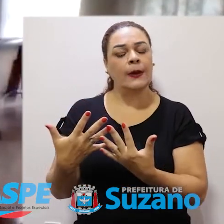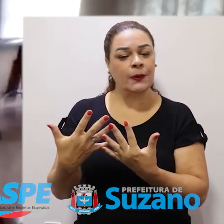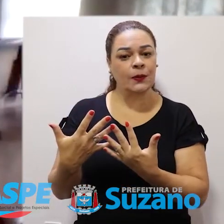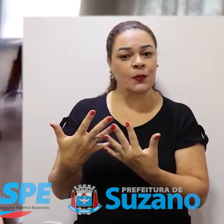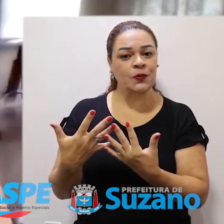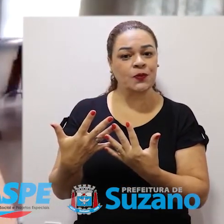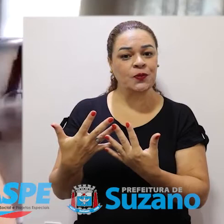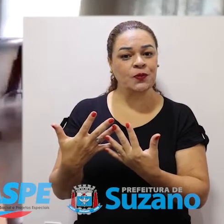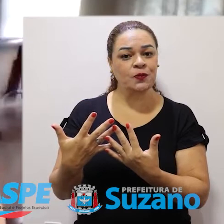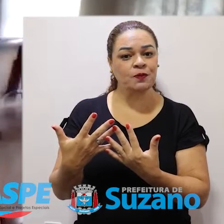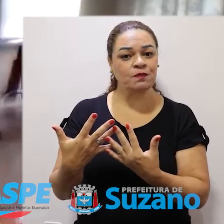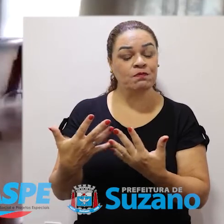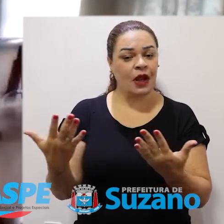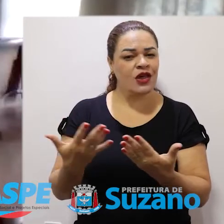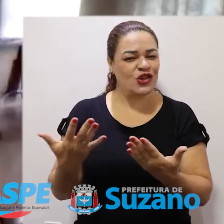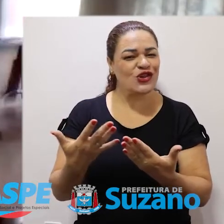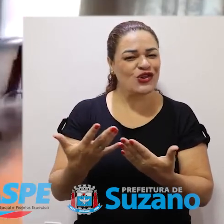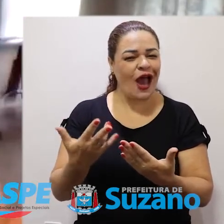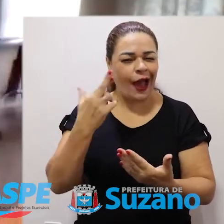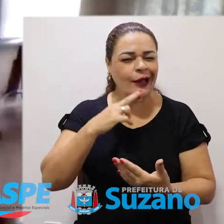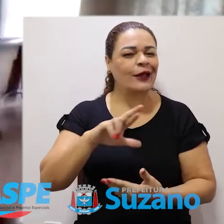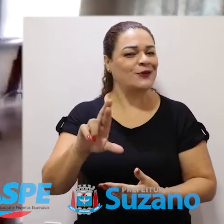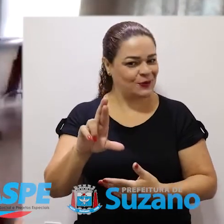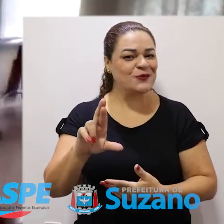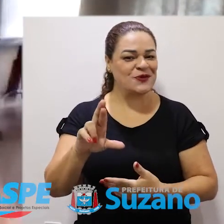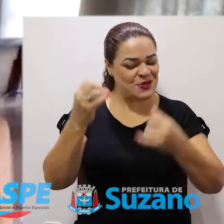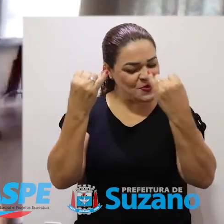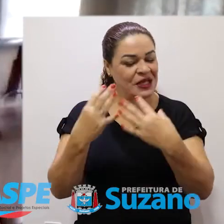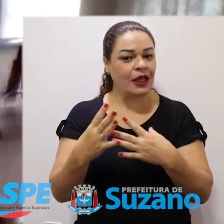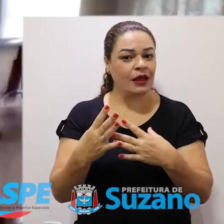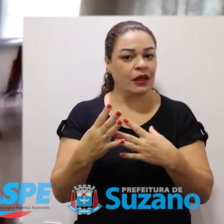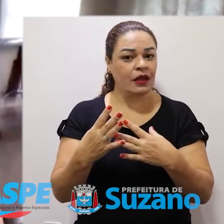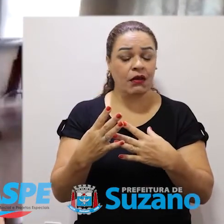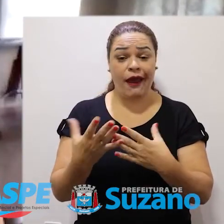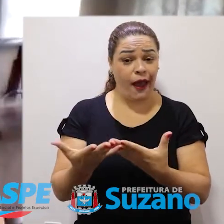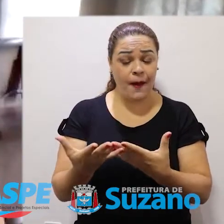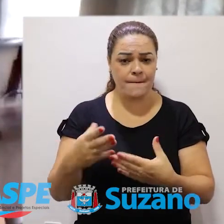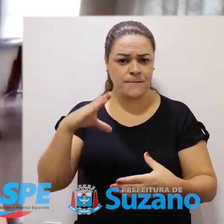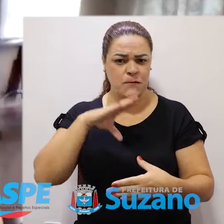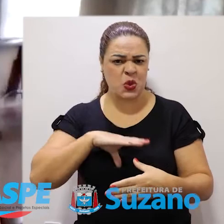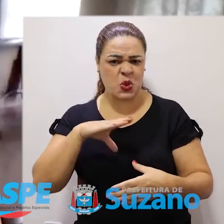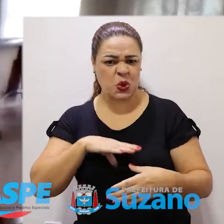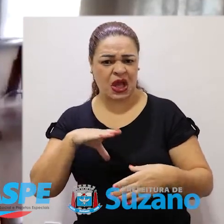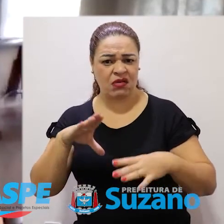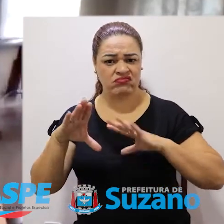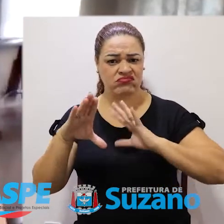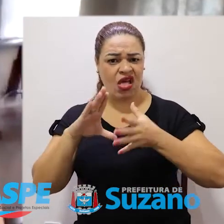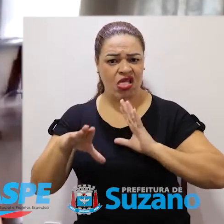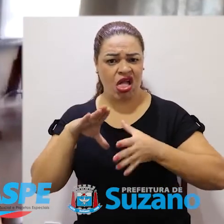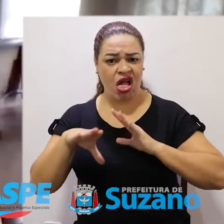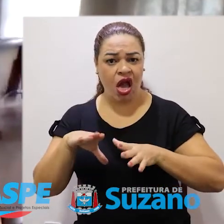uma certa forma, eu até já dei uma resposta aqui, né? Língua de sinais não é português sinalizado. Língua de sinais não